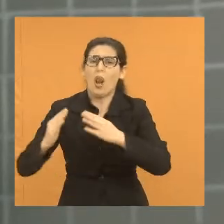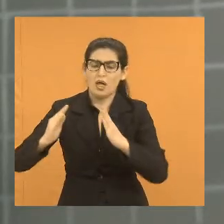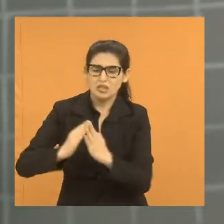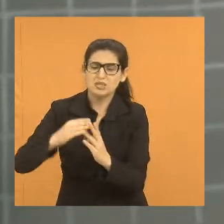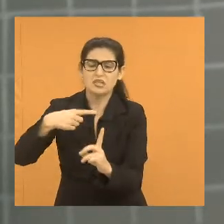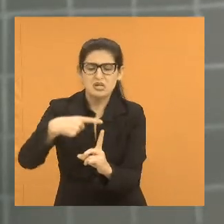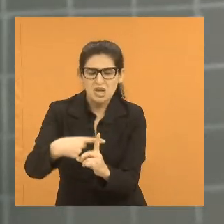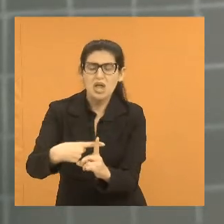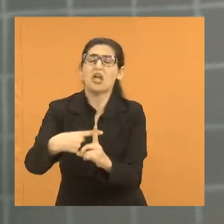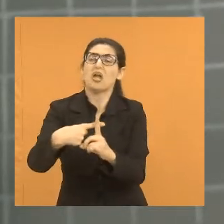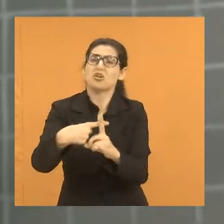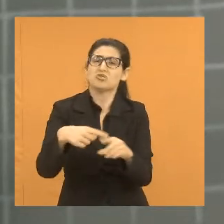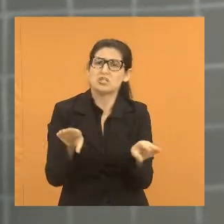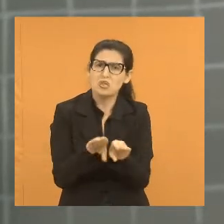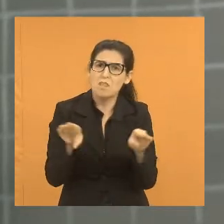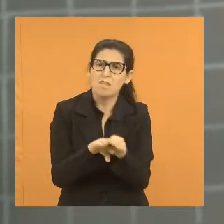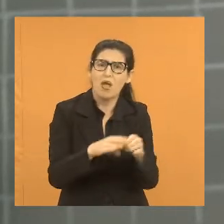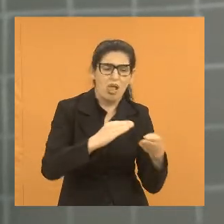de moradores,